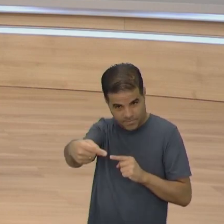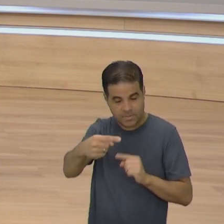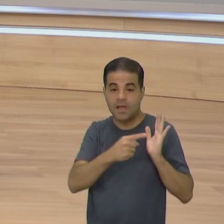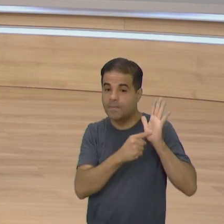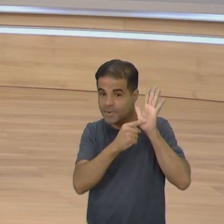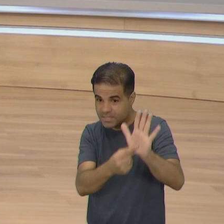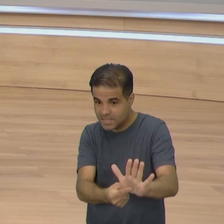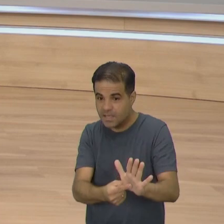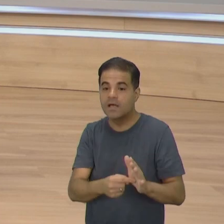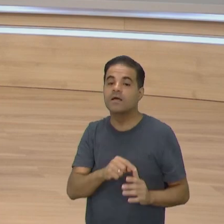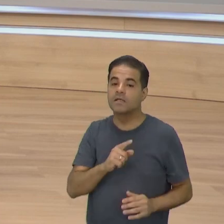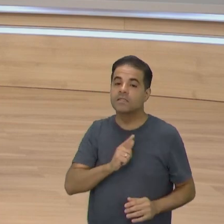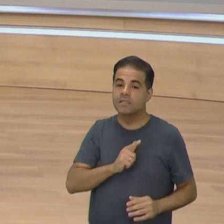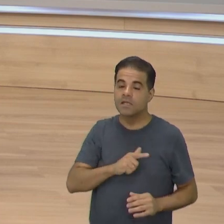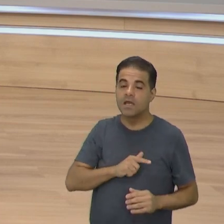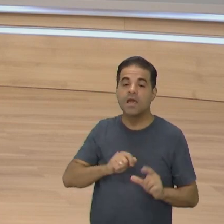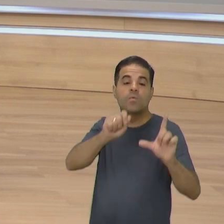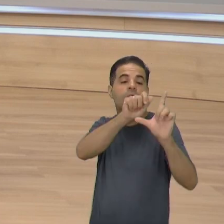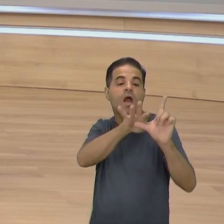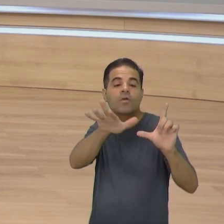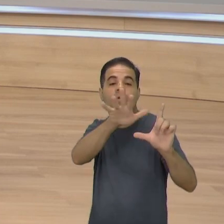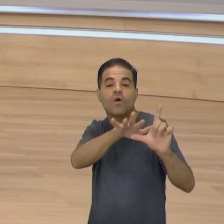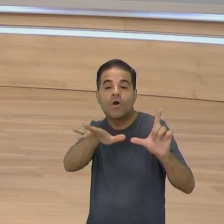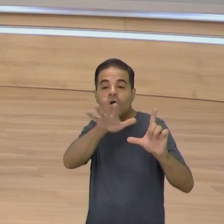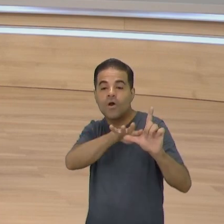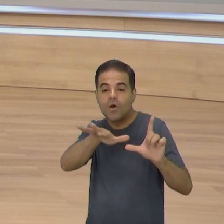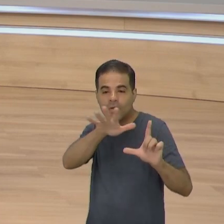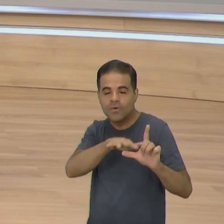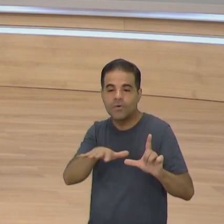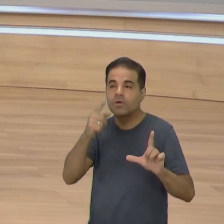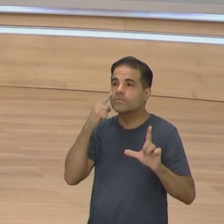nossa apresentação, vai ter um QR Code para vocês estarem fazendo a